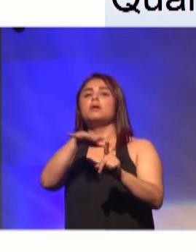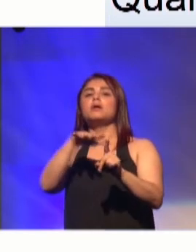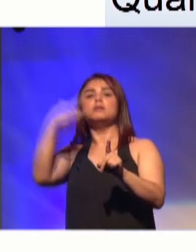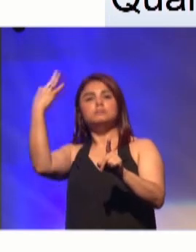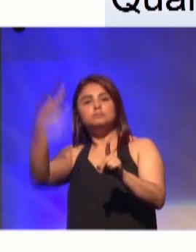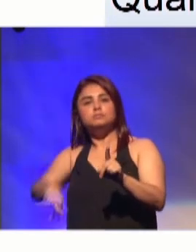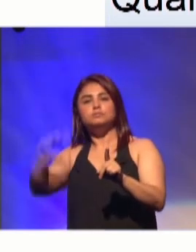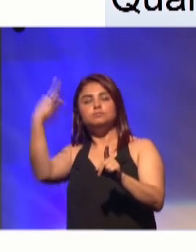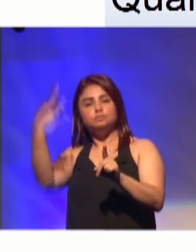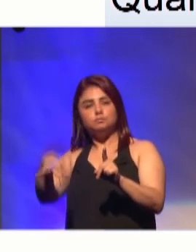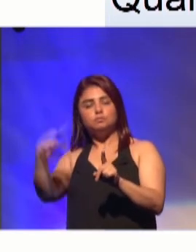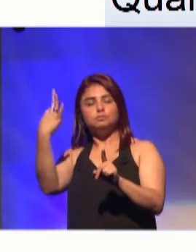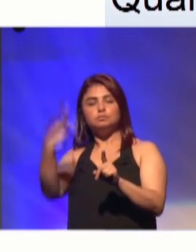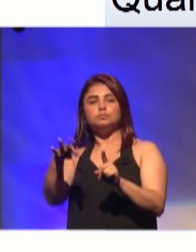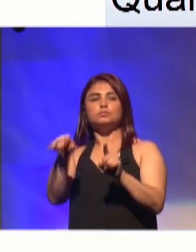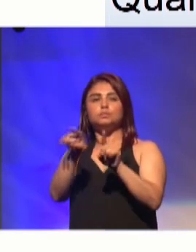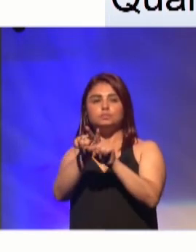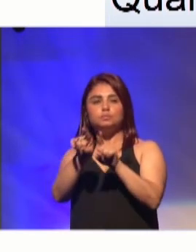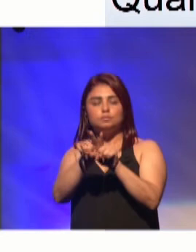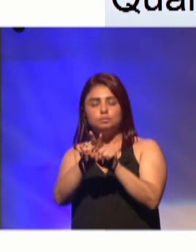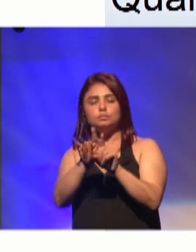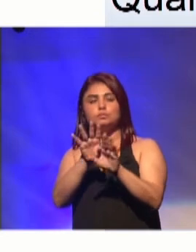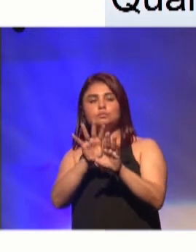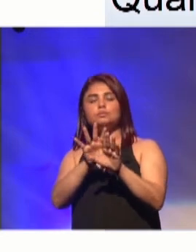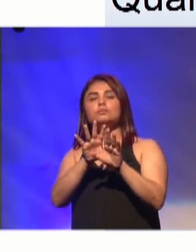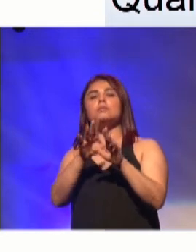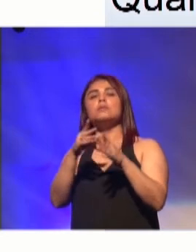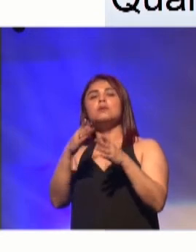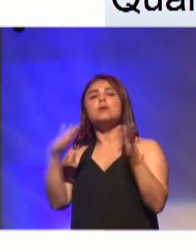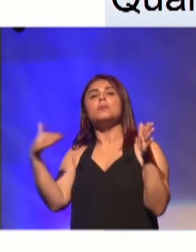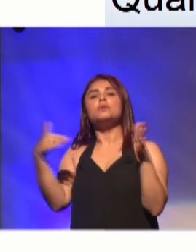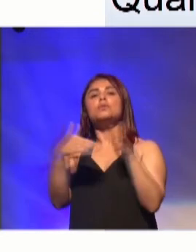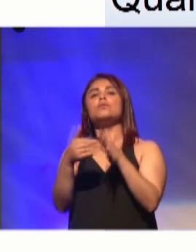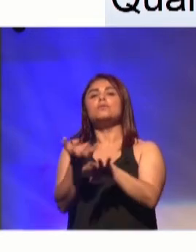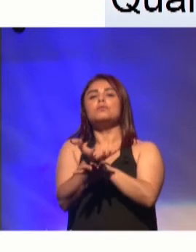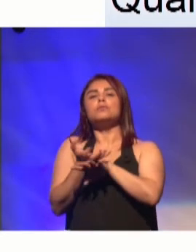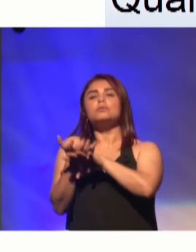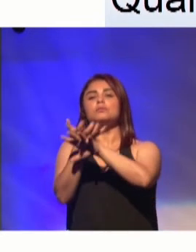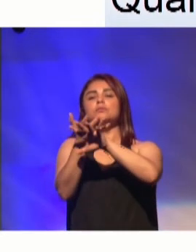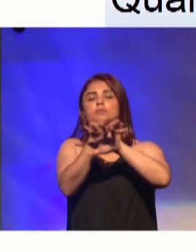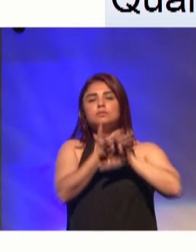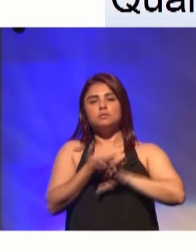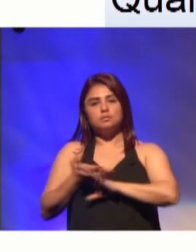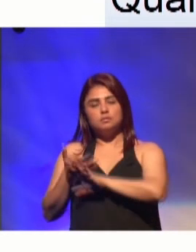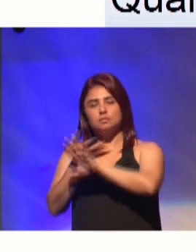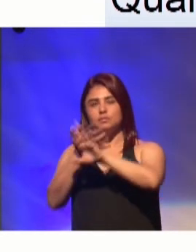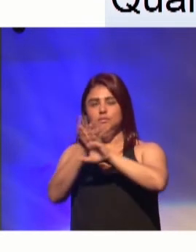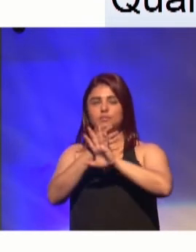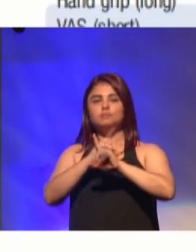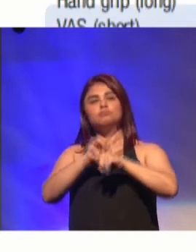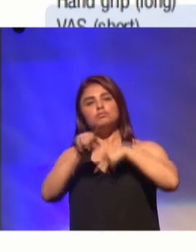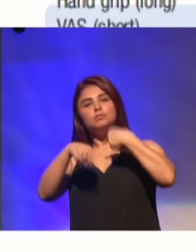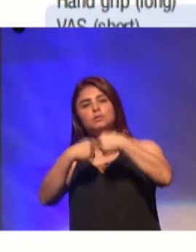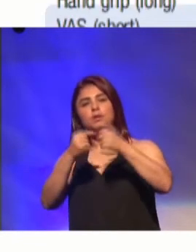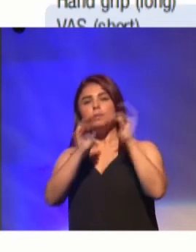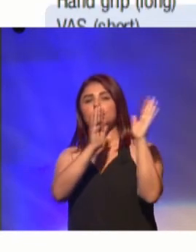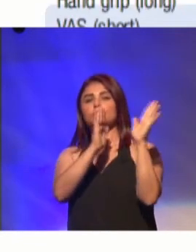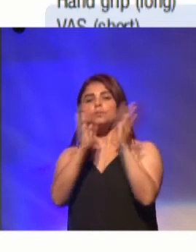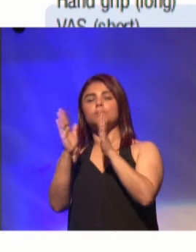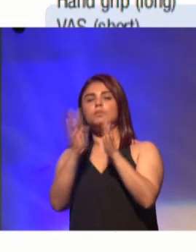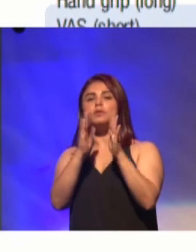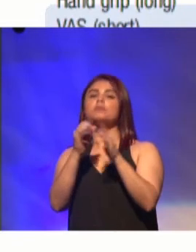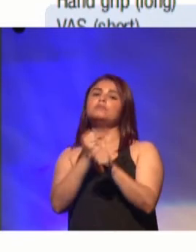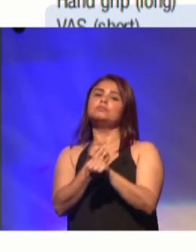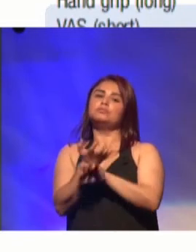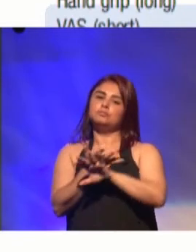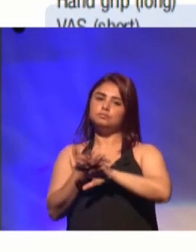dos sintomas, a funcionalidade ao final do tratamento e no follow-up, ou seja, depois de algum tempo do tratamento,